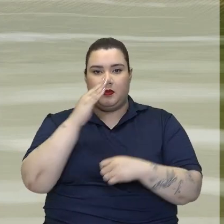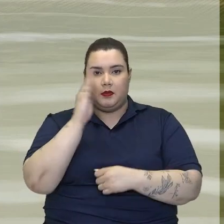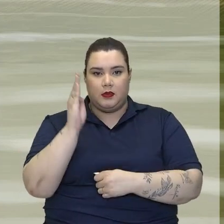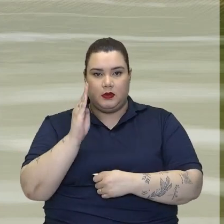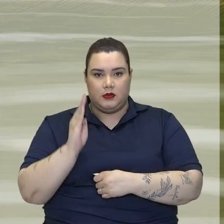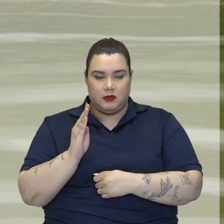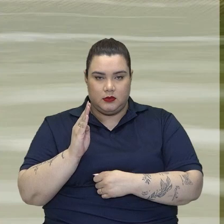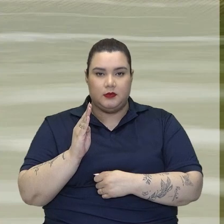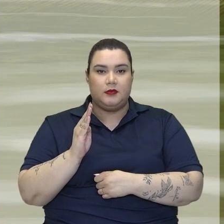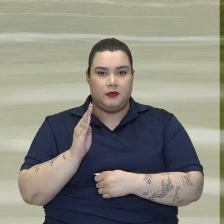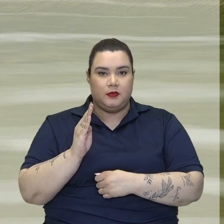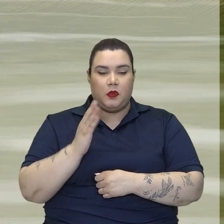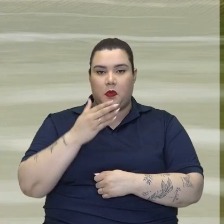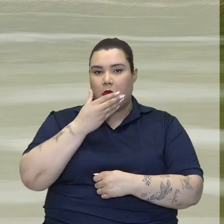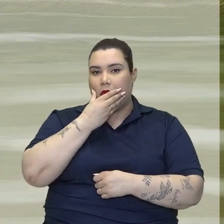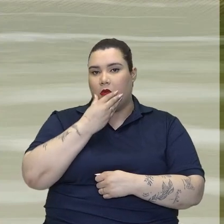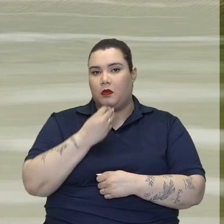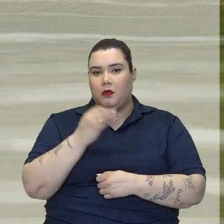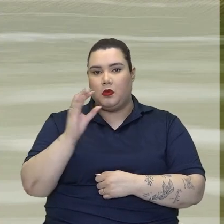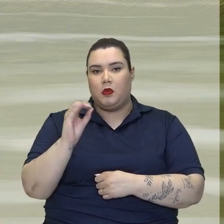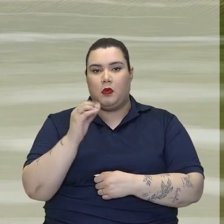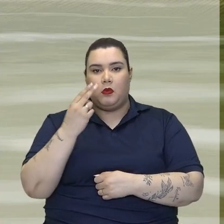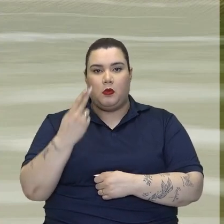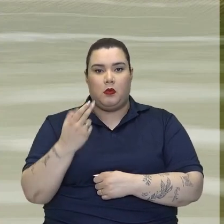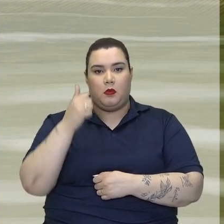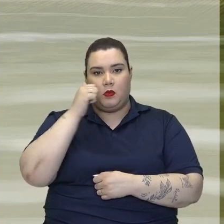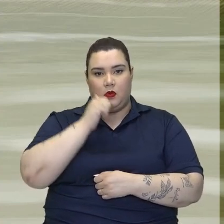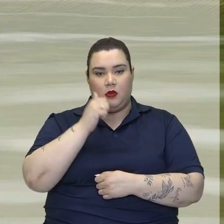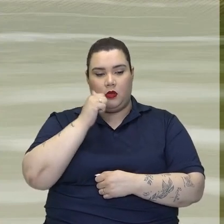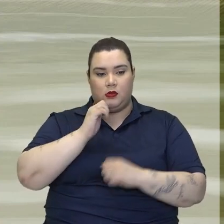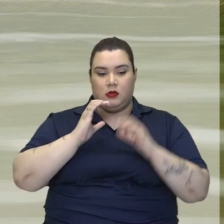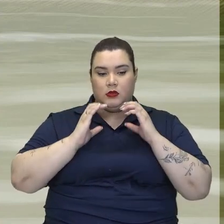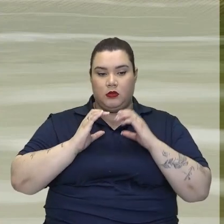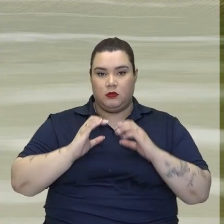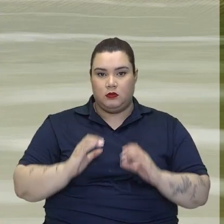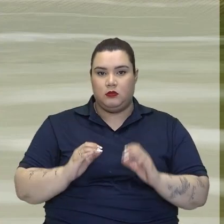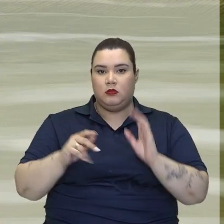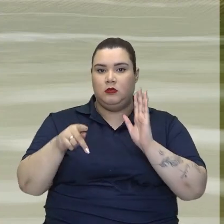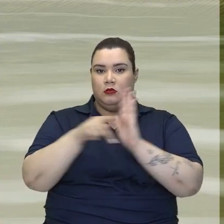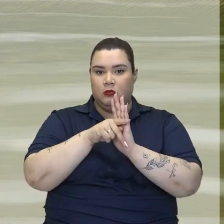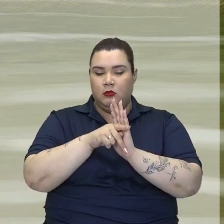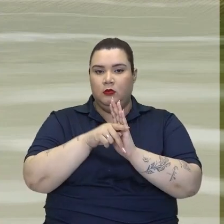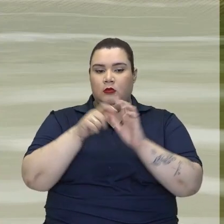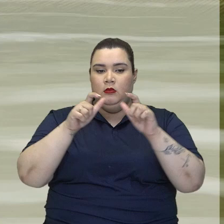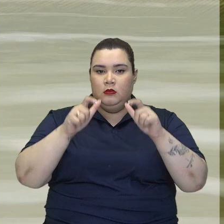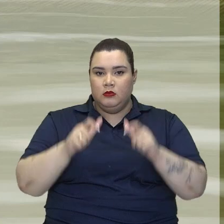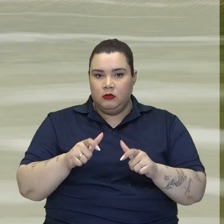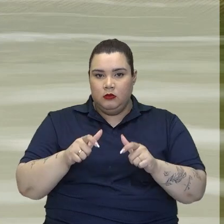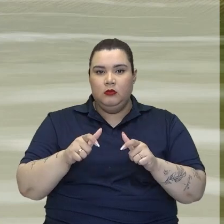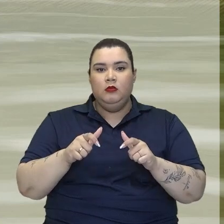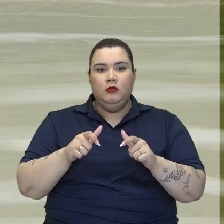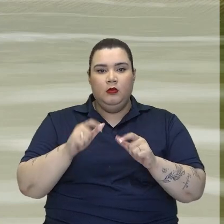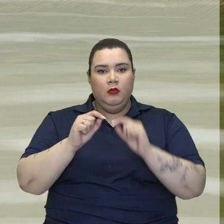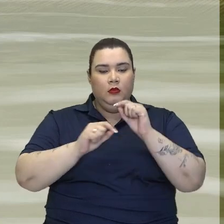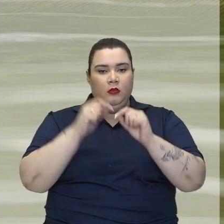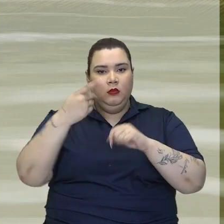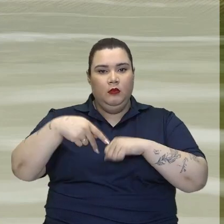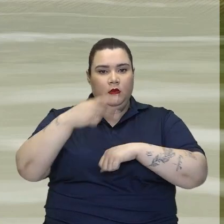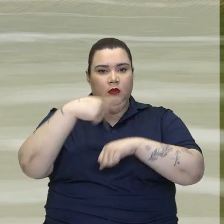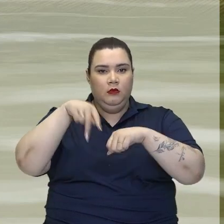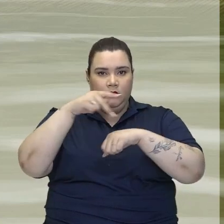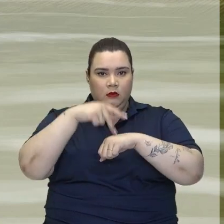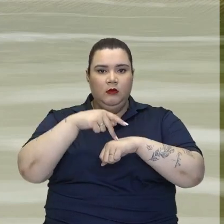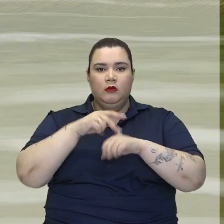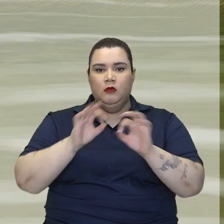ou brasileira, sou um cidadão ou uma cidadã desta terra, deste